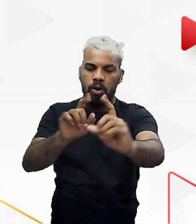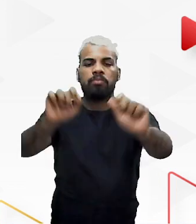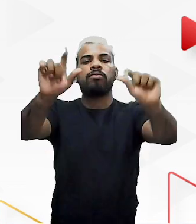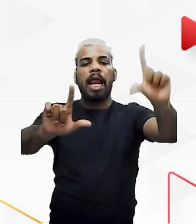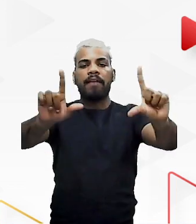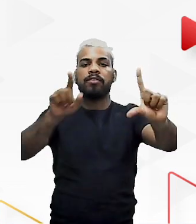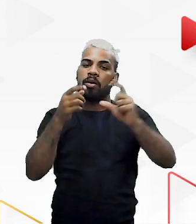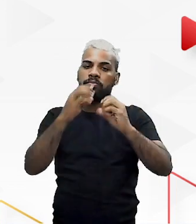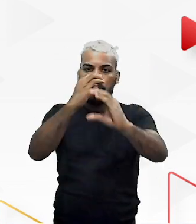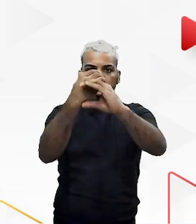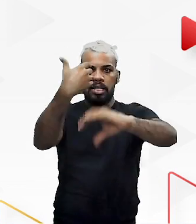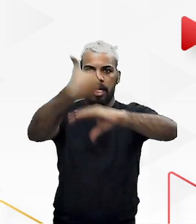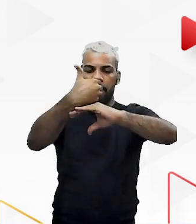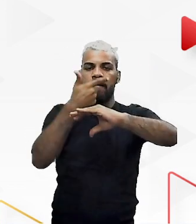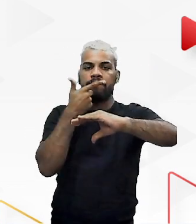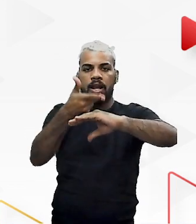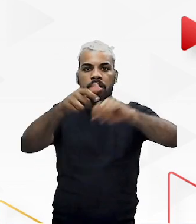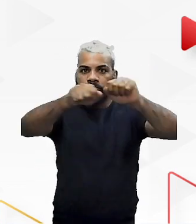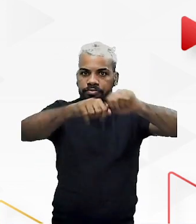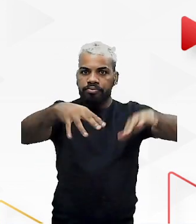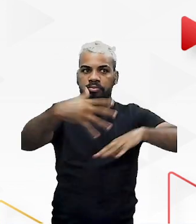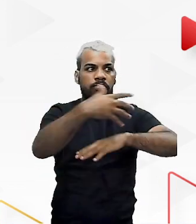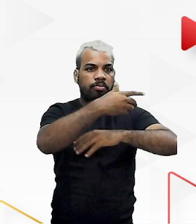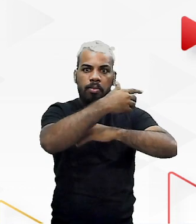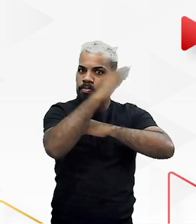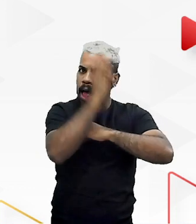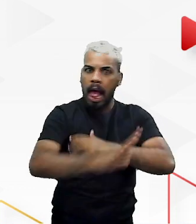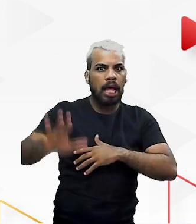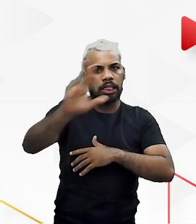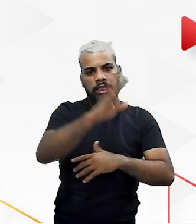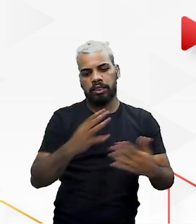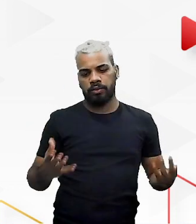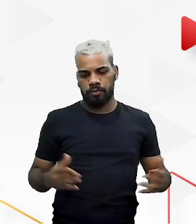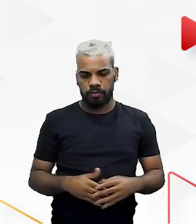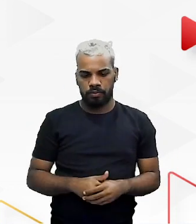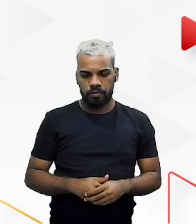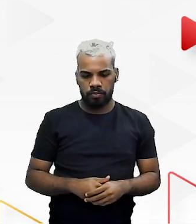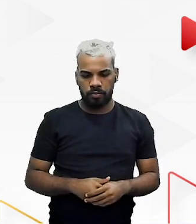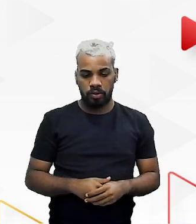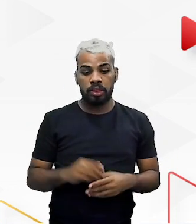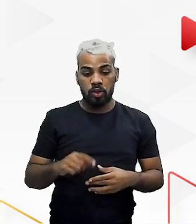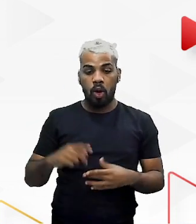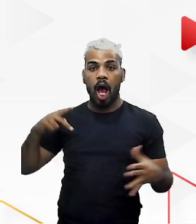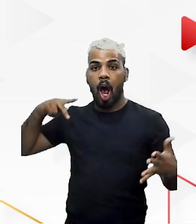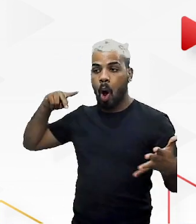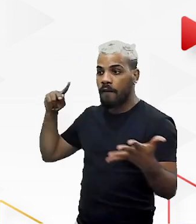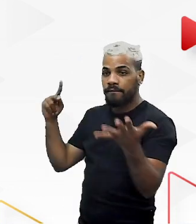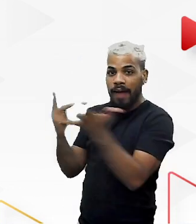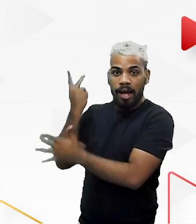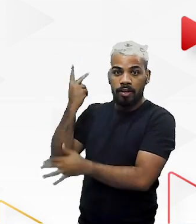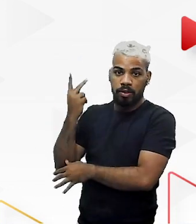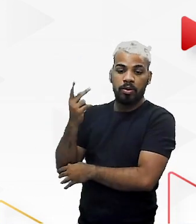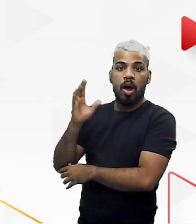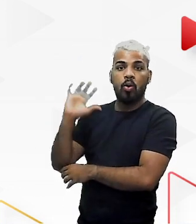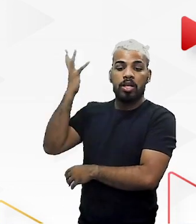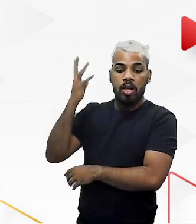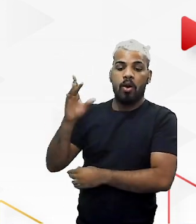específico. Os fatos são reais, atuais e